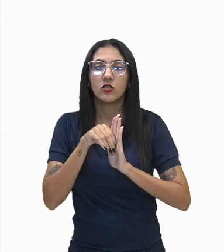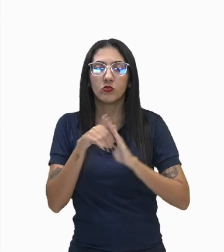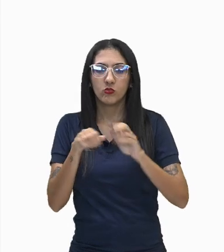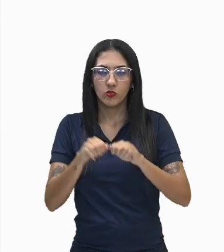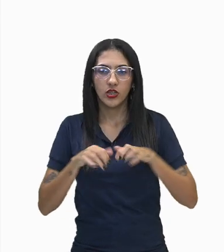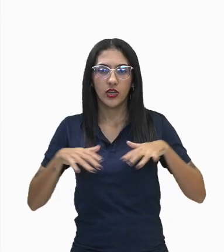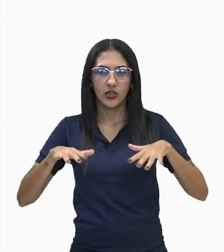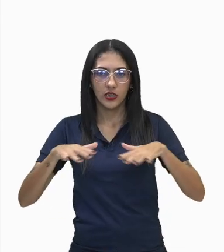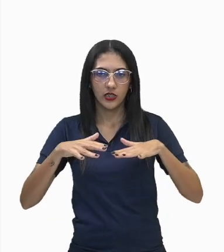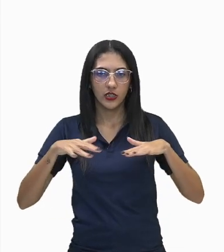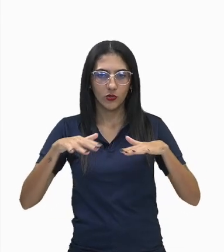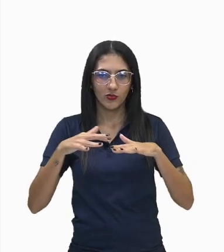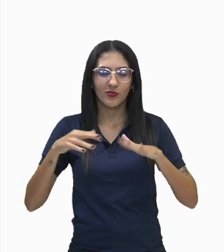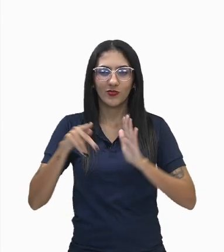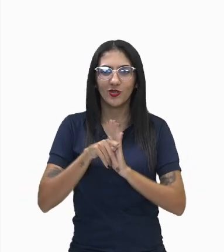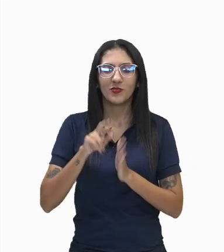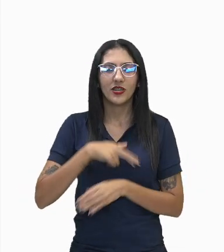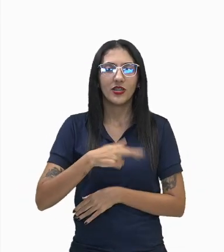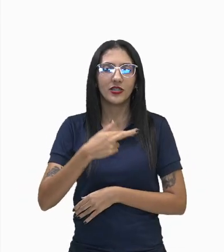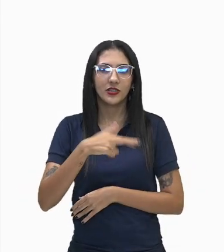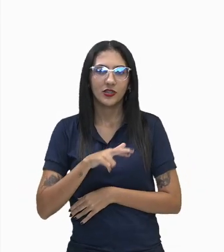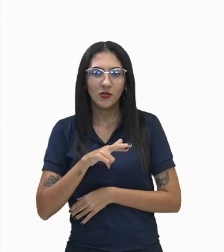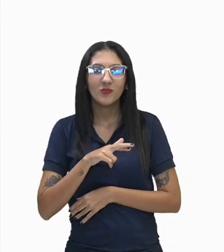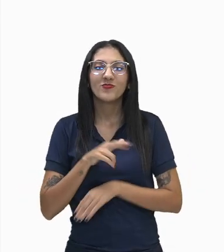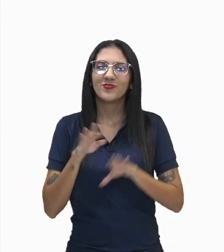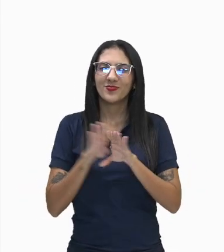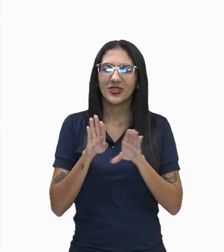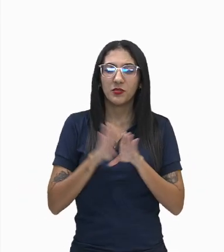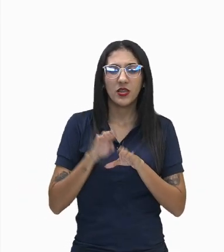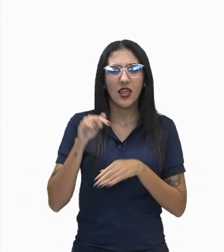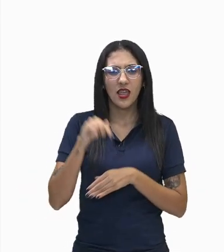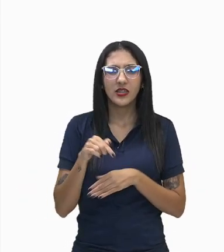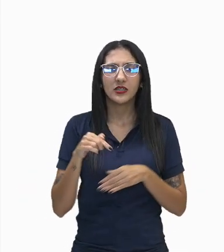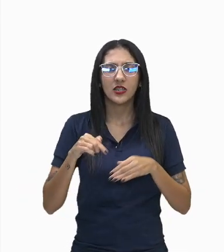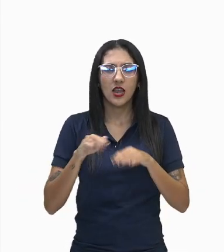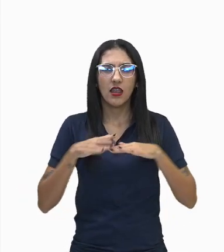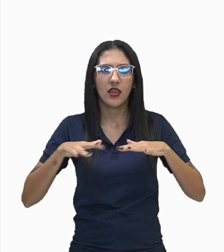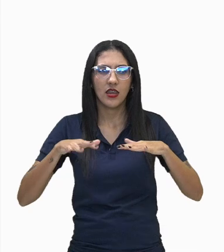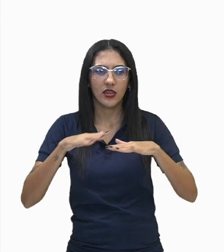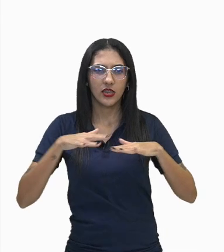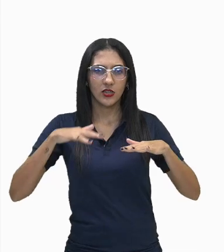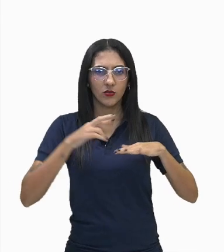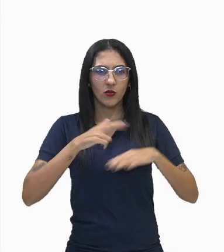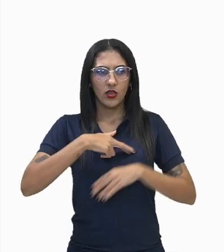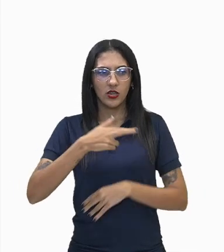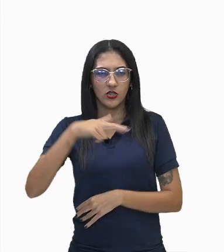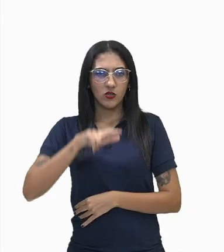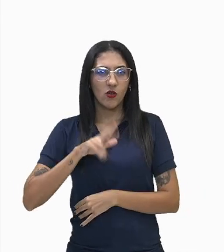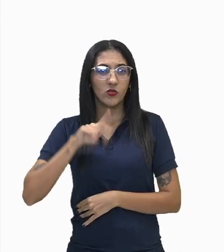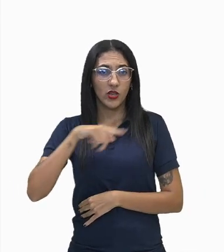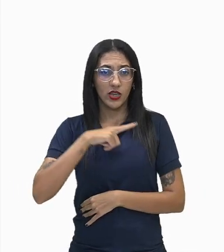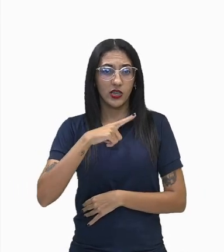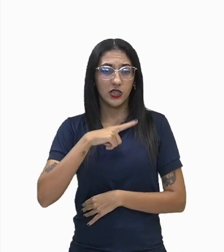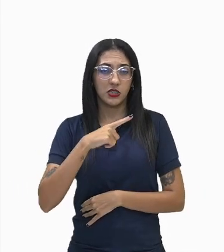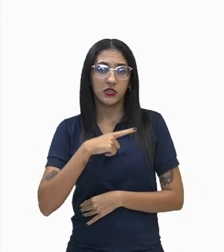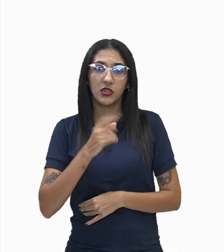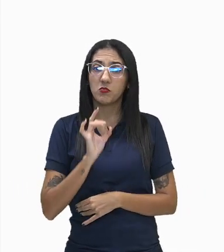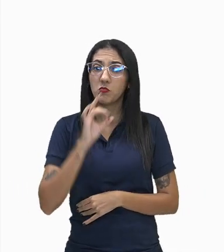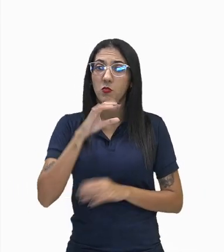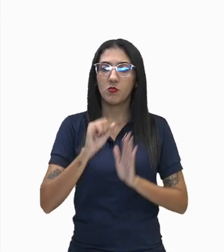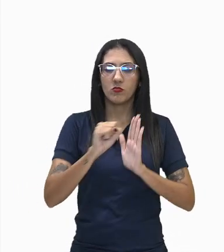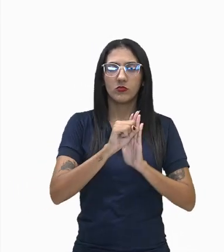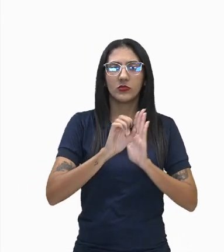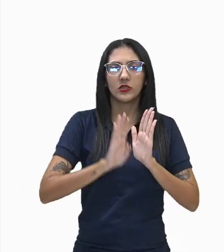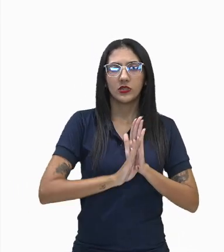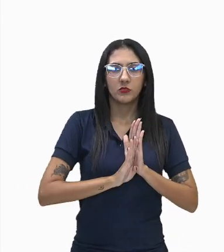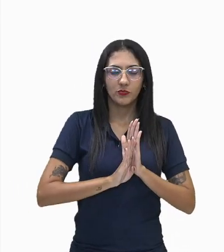religiosos. Né? A gente pode dizer até que os ritos religiosos, a maior parte do rito religioso, é composto pelos símbolos.